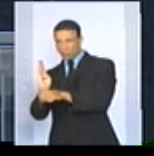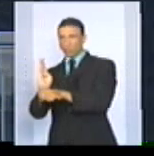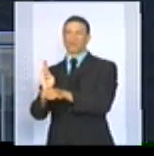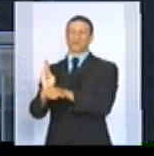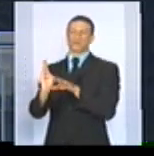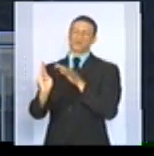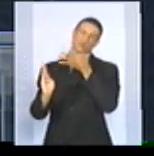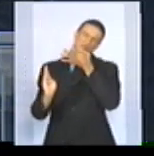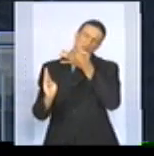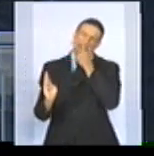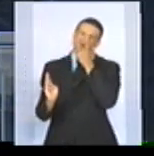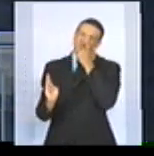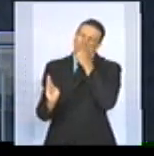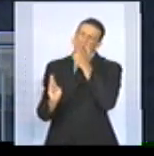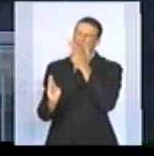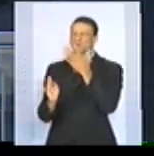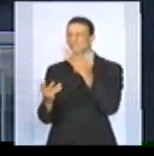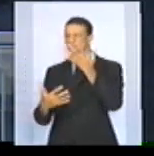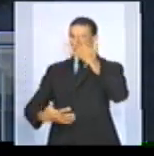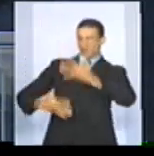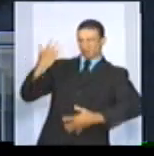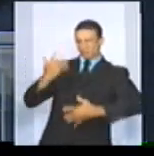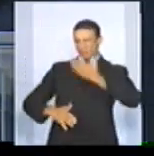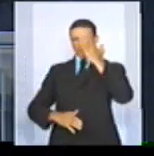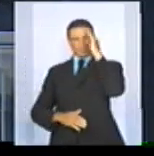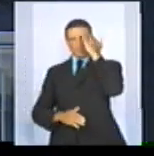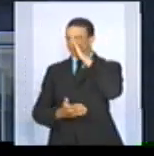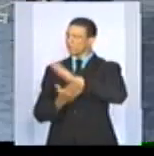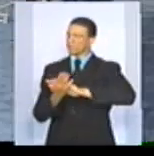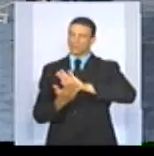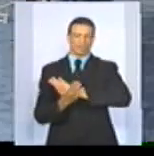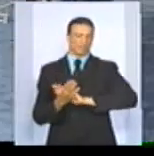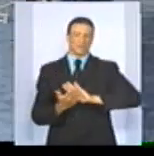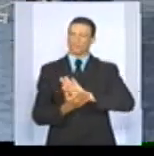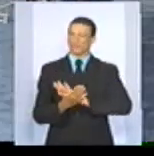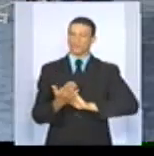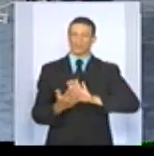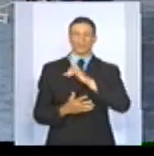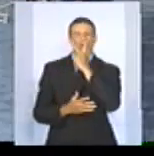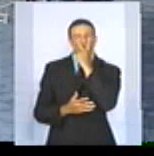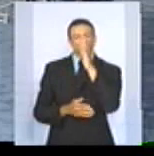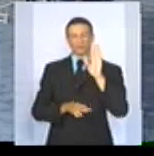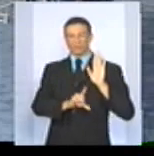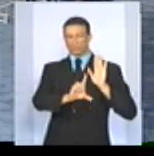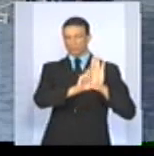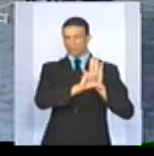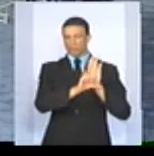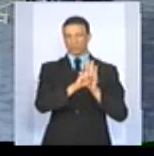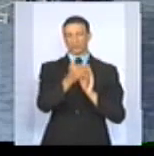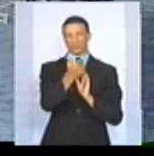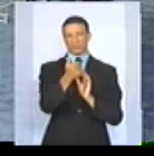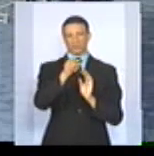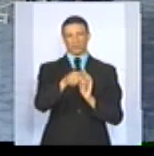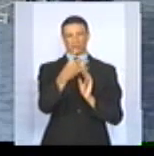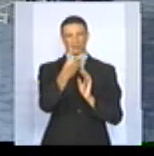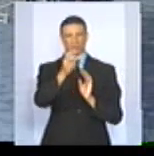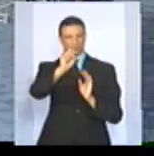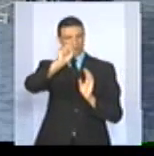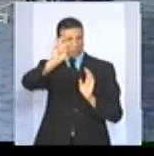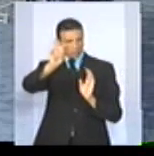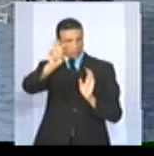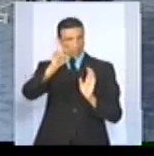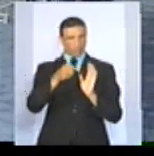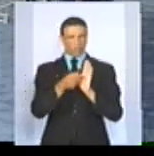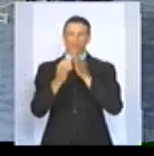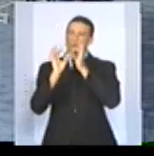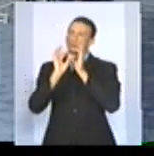parece seguir ainda mal compreendido. A gente enaltece os princípios da Lei 12.485, que são a liberdade